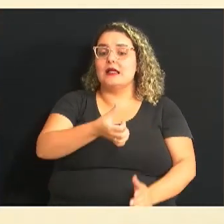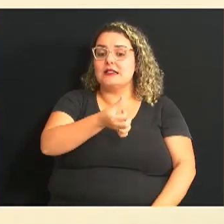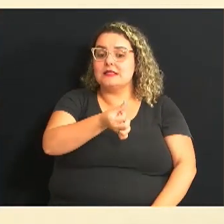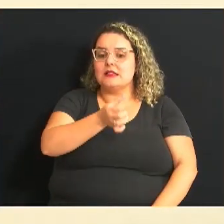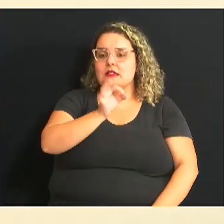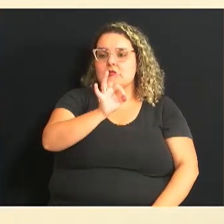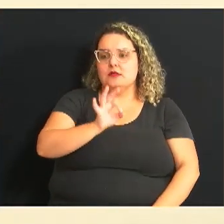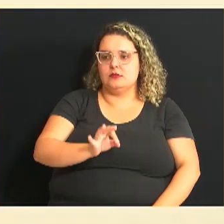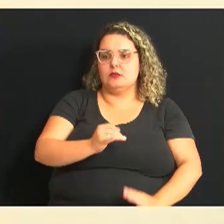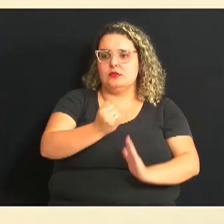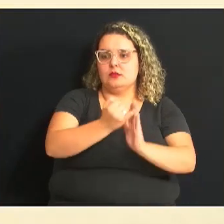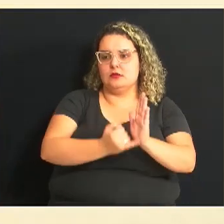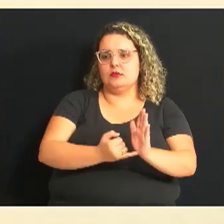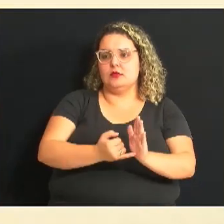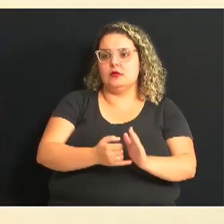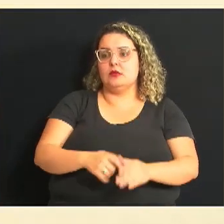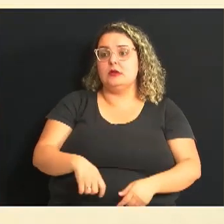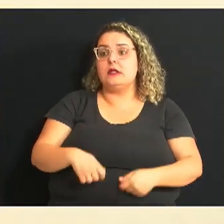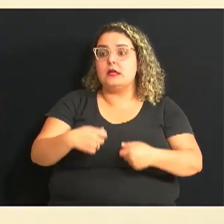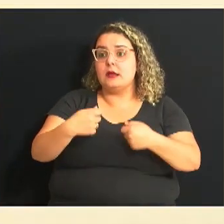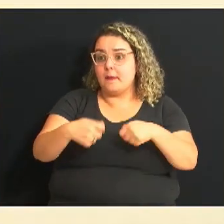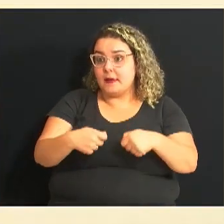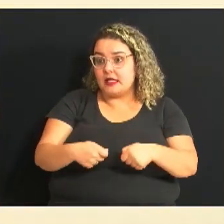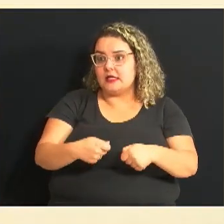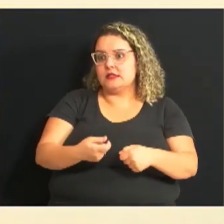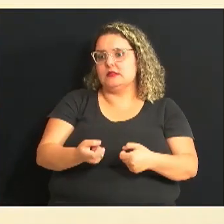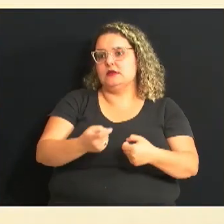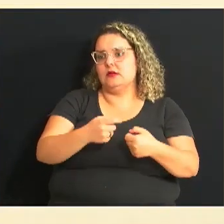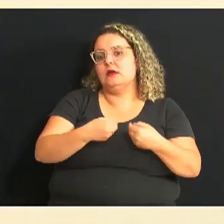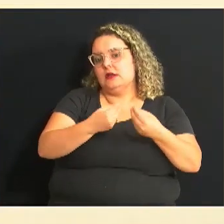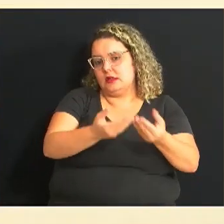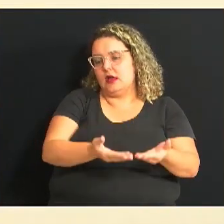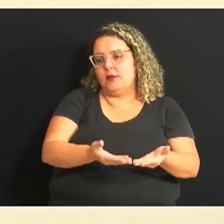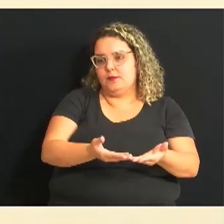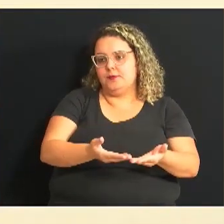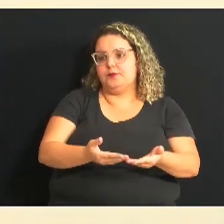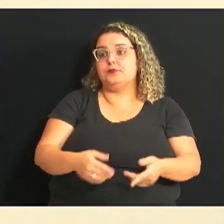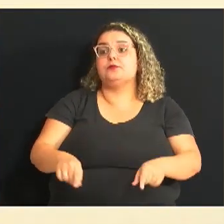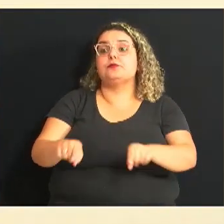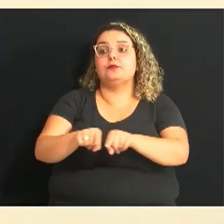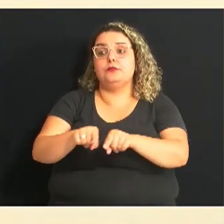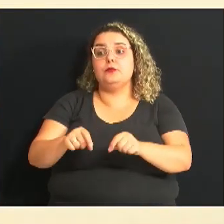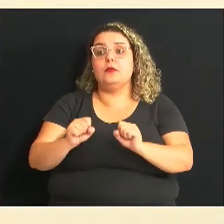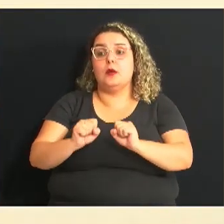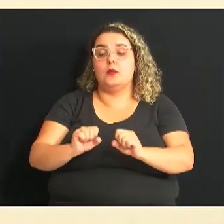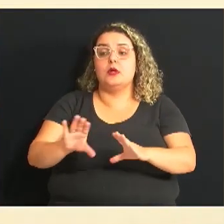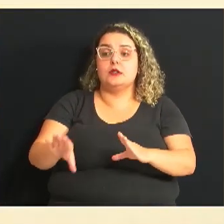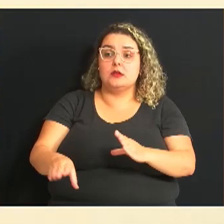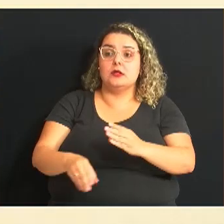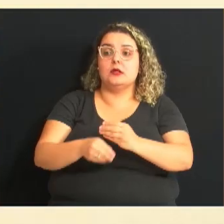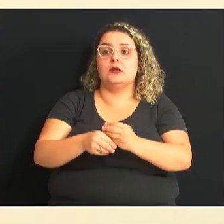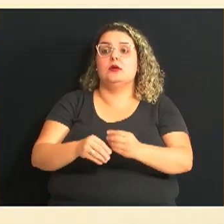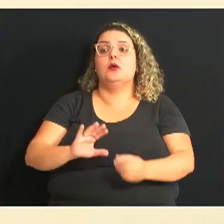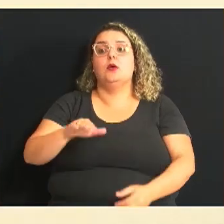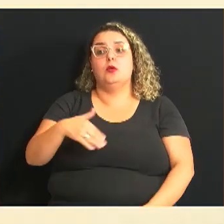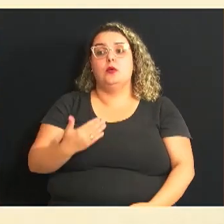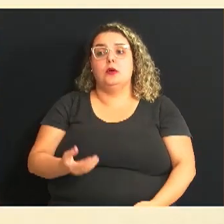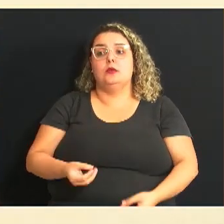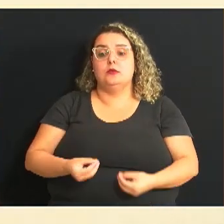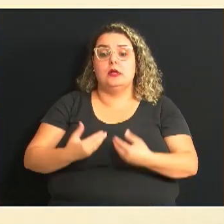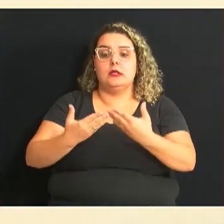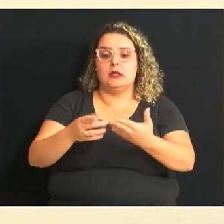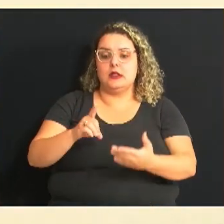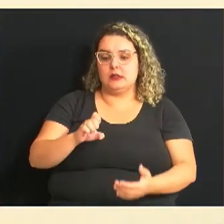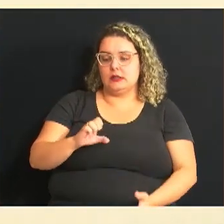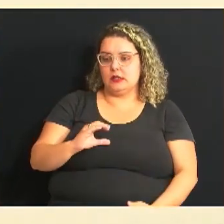renda devido. Essa destinação também pode ser complementada no momento de entrega da declaração, ou